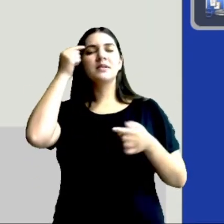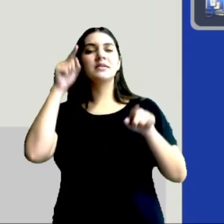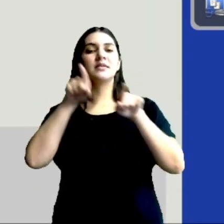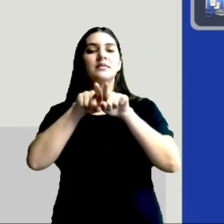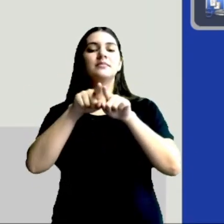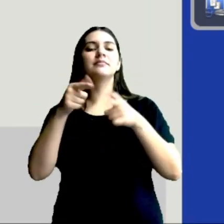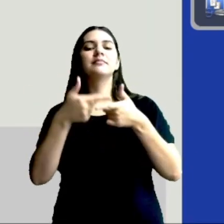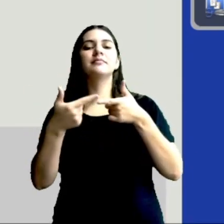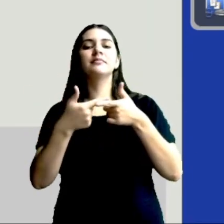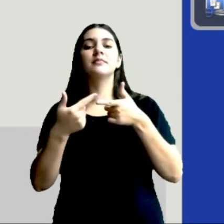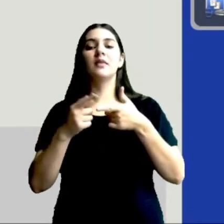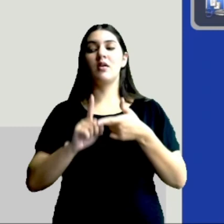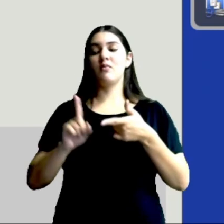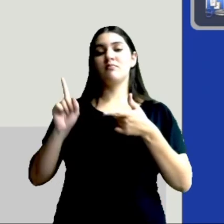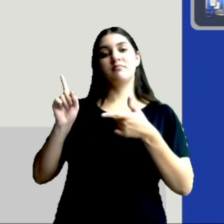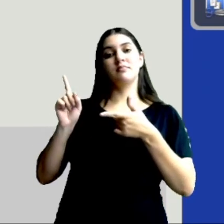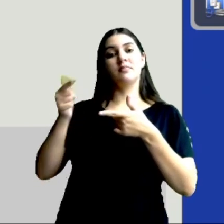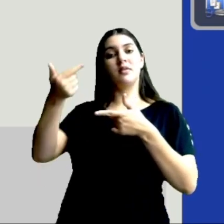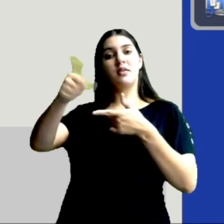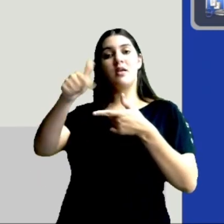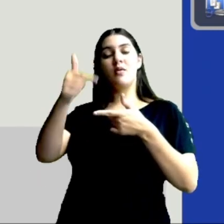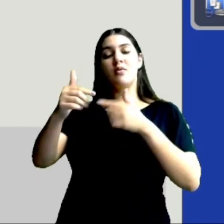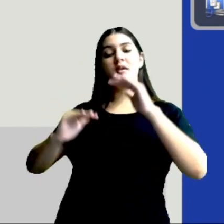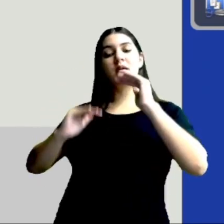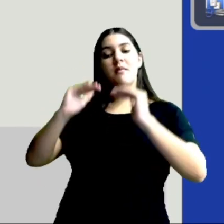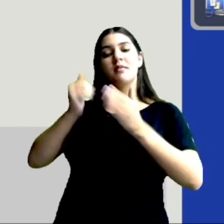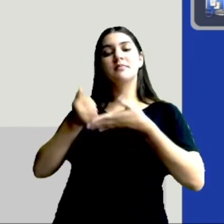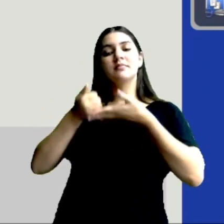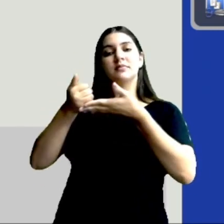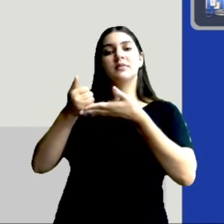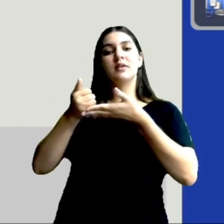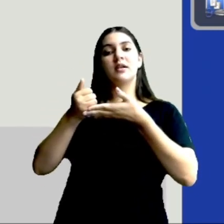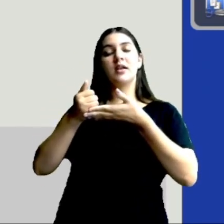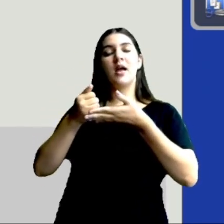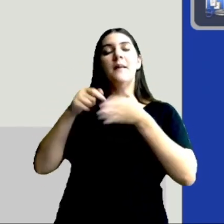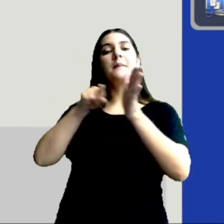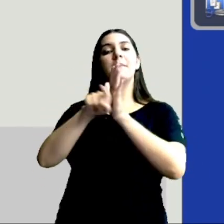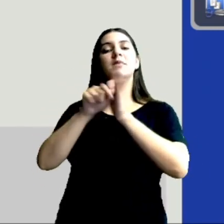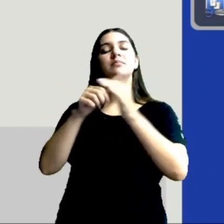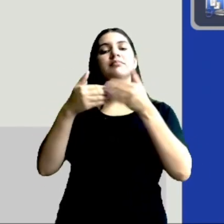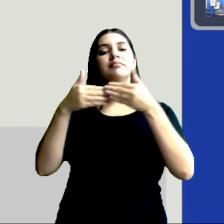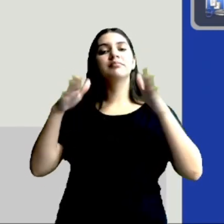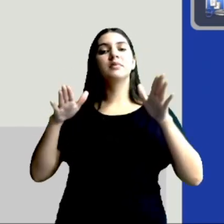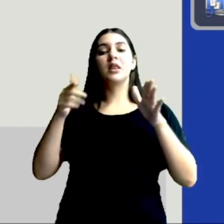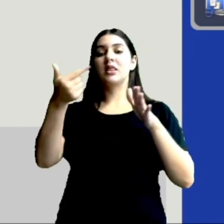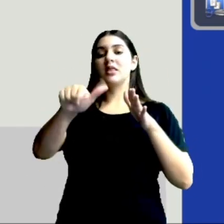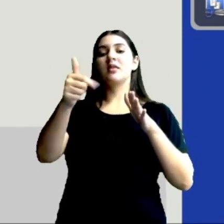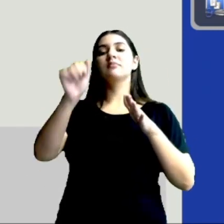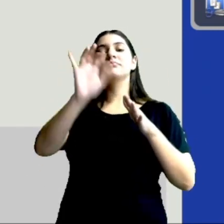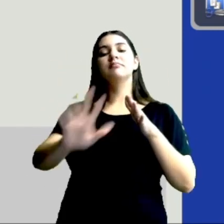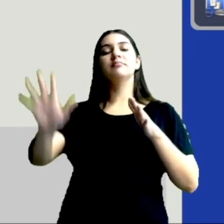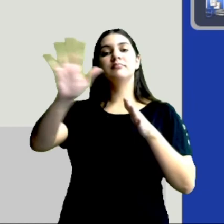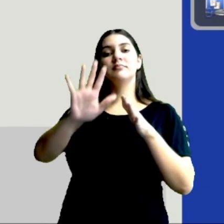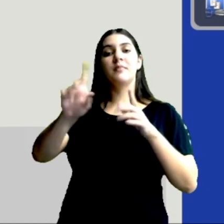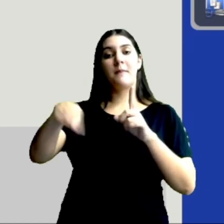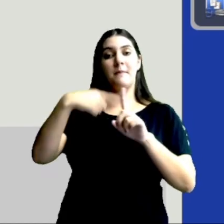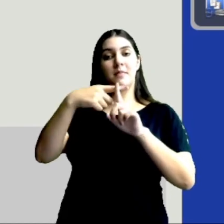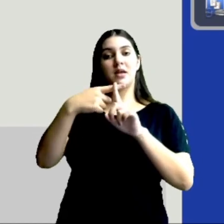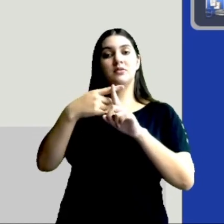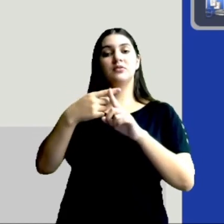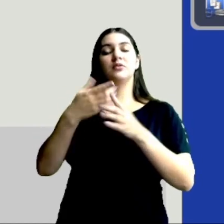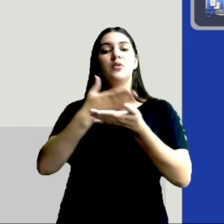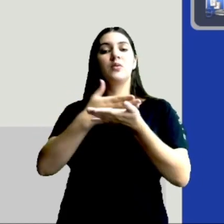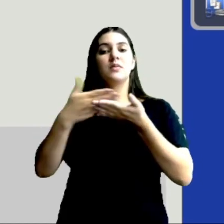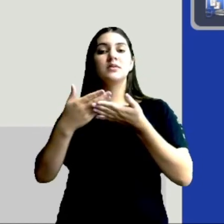não tem a balança para nos ajudar. É uma questão toda aberta, sem desenho. Mas a partir do que a